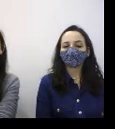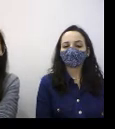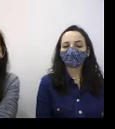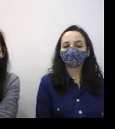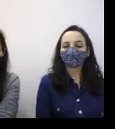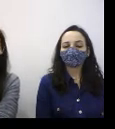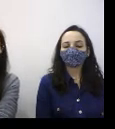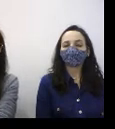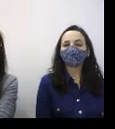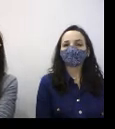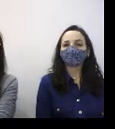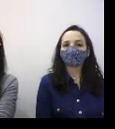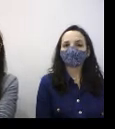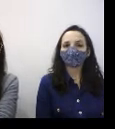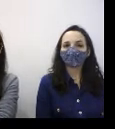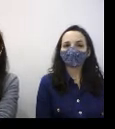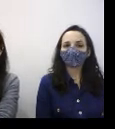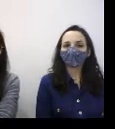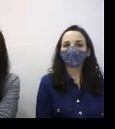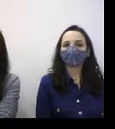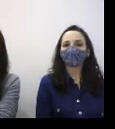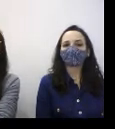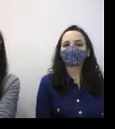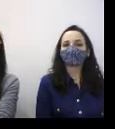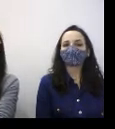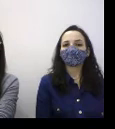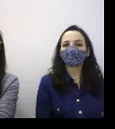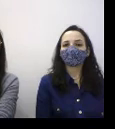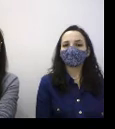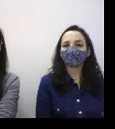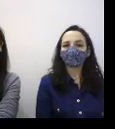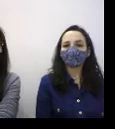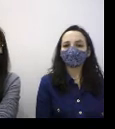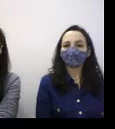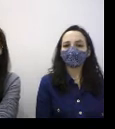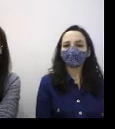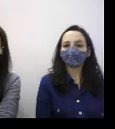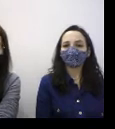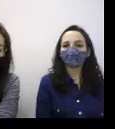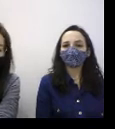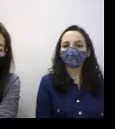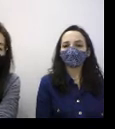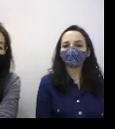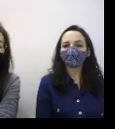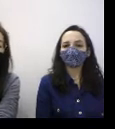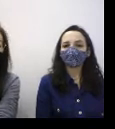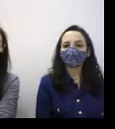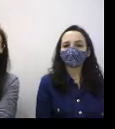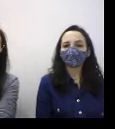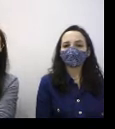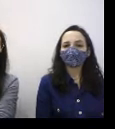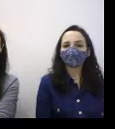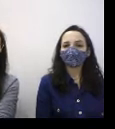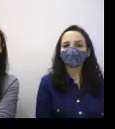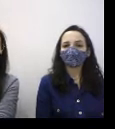para as pessoas, para as expressões faciais, para os relacionamentos que estão de fato acontecendo, e não